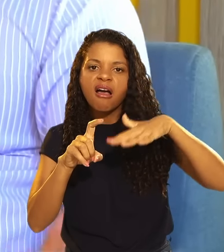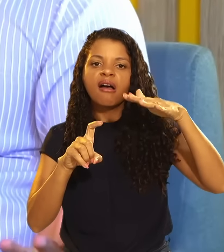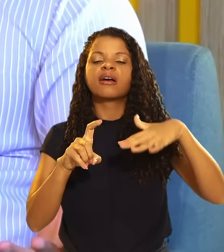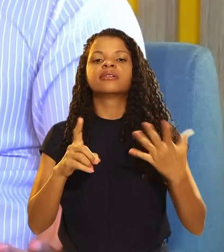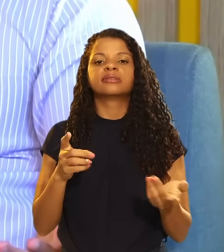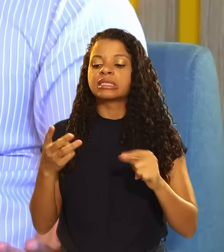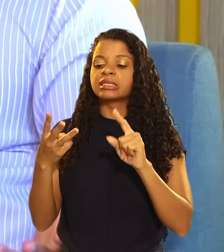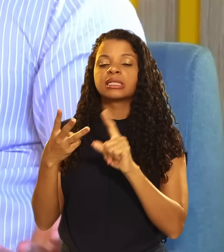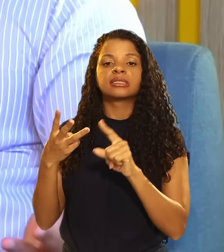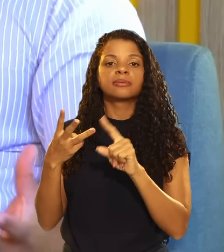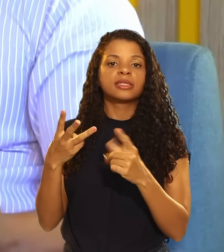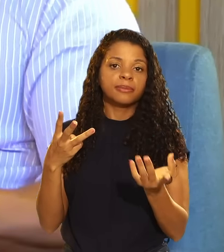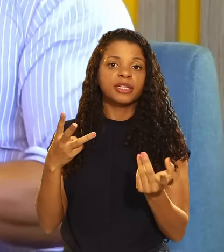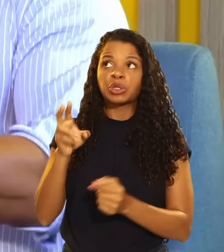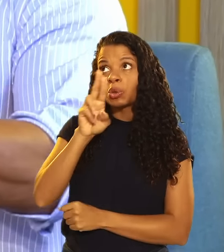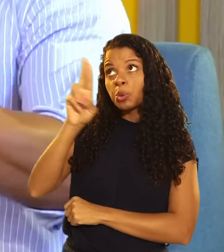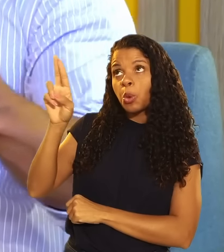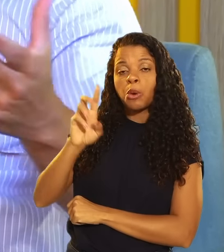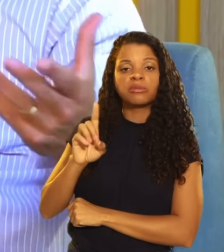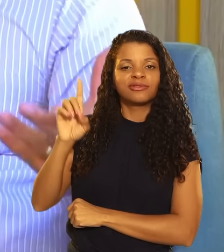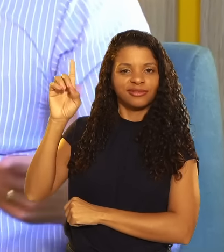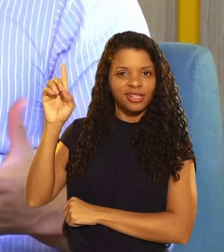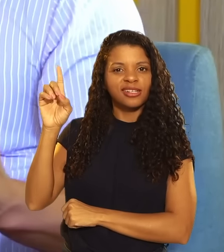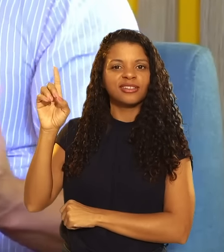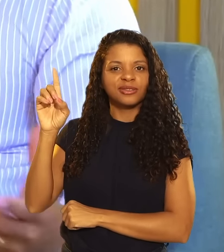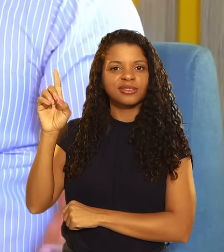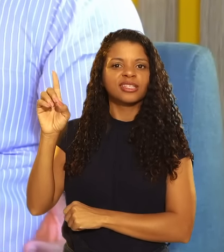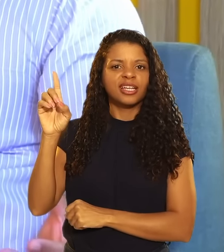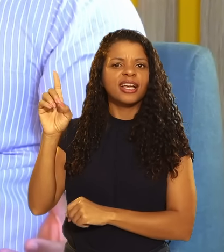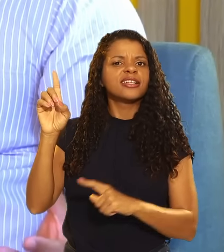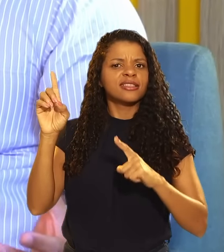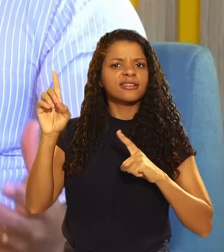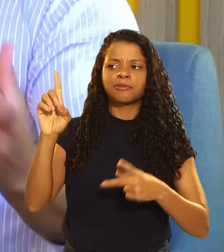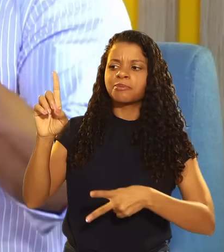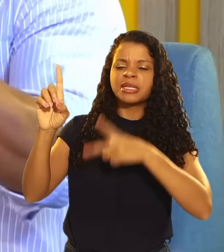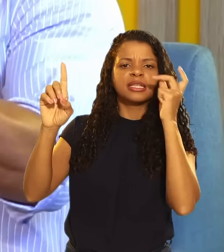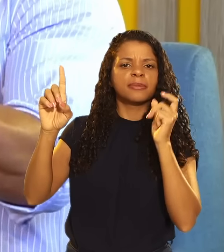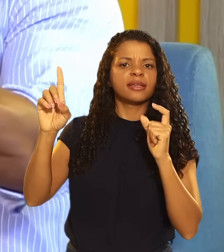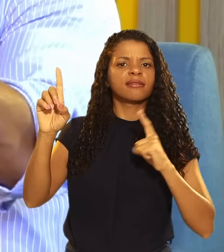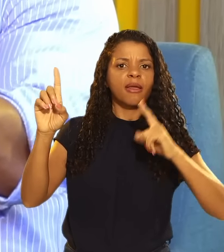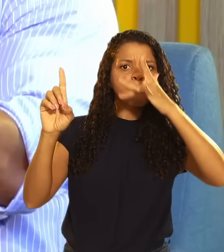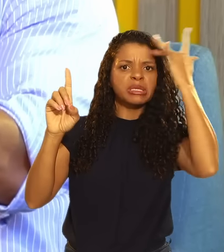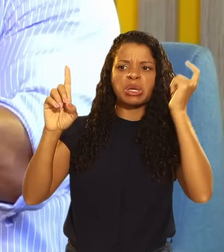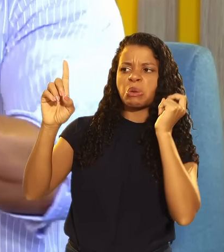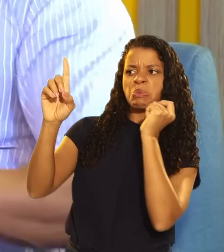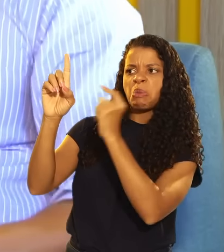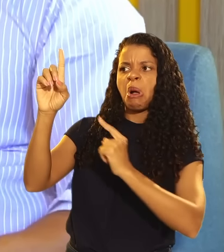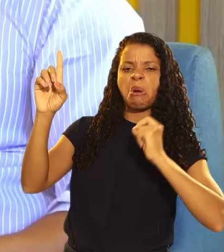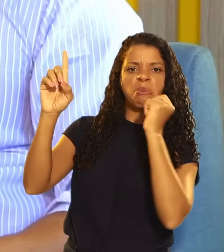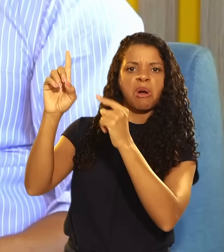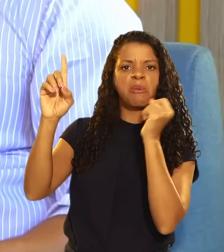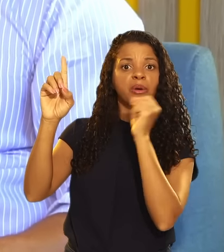nome do Senhor Deus em vão, e nós percebemos quantas blasfêmias, né? Inclusive vinda da besta